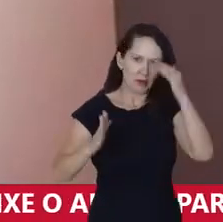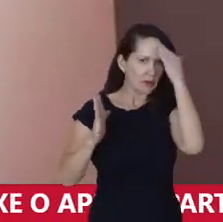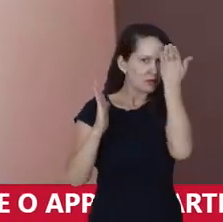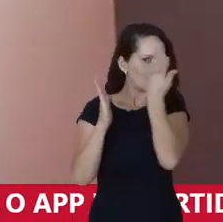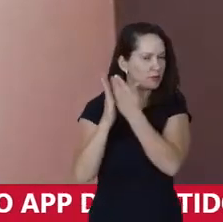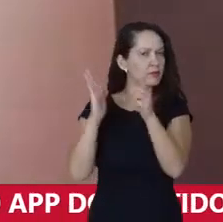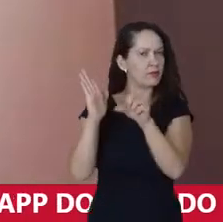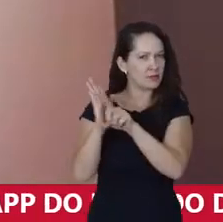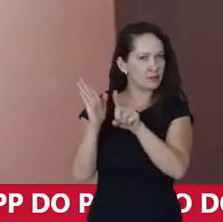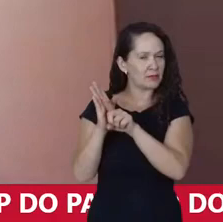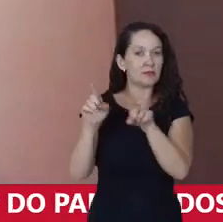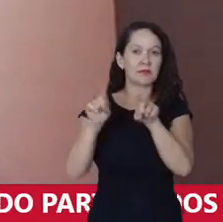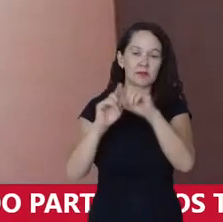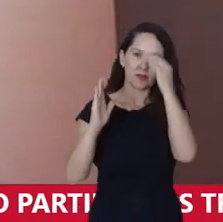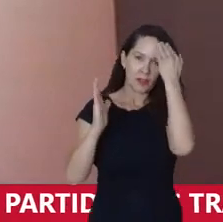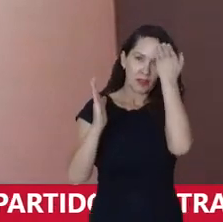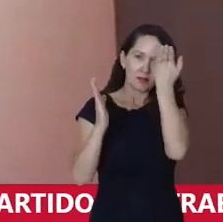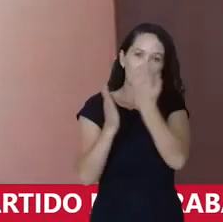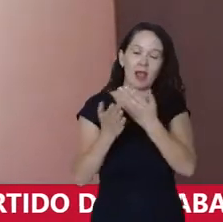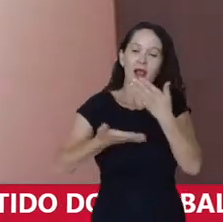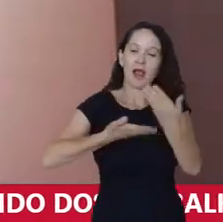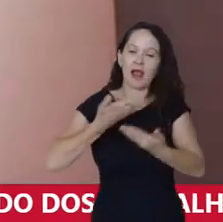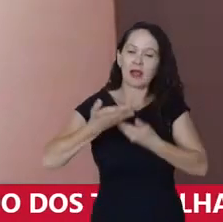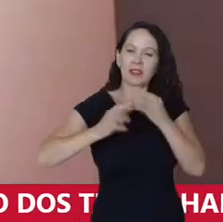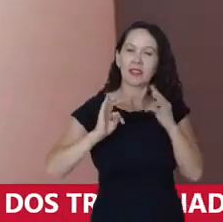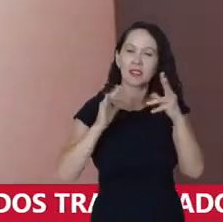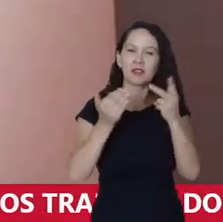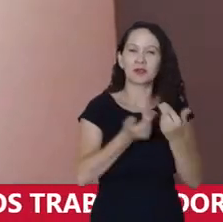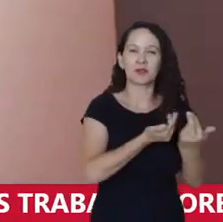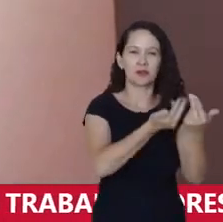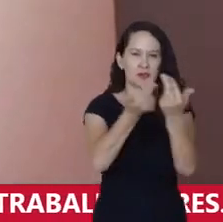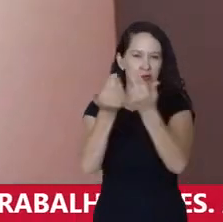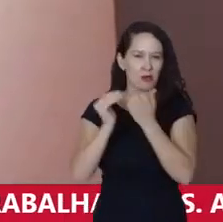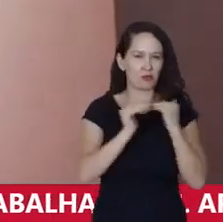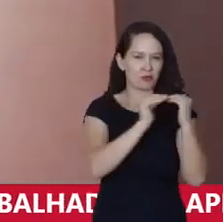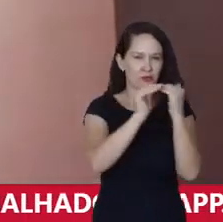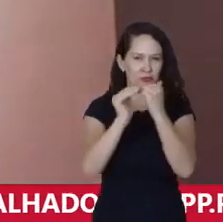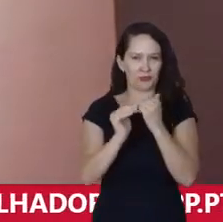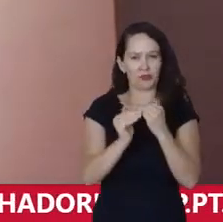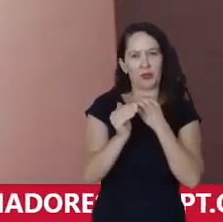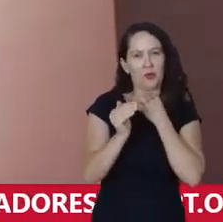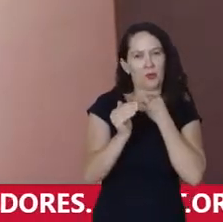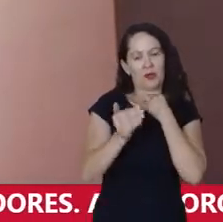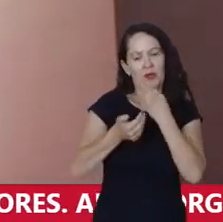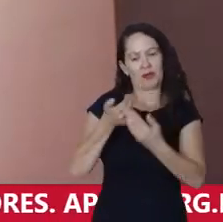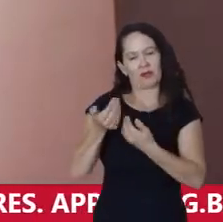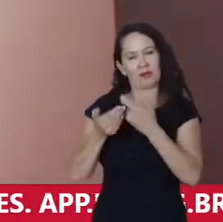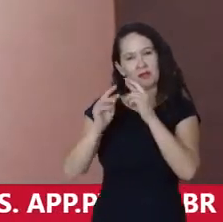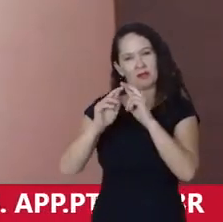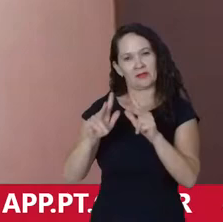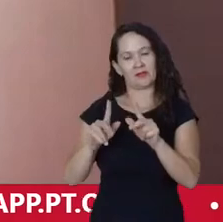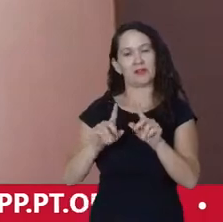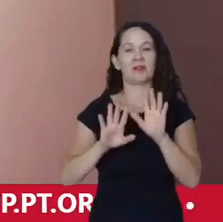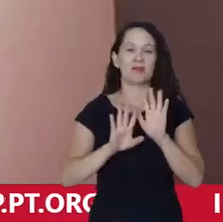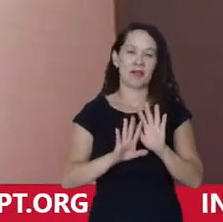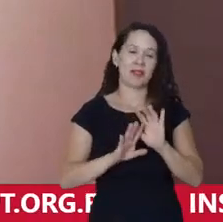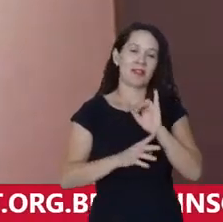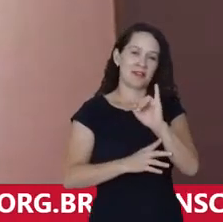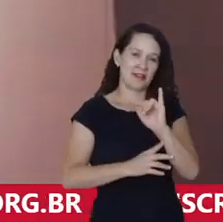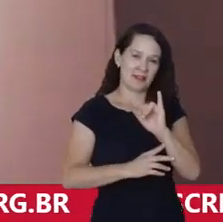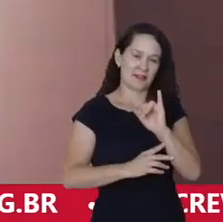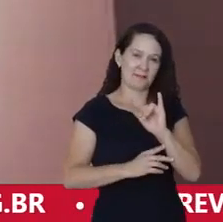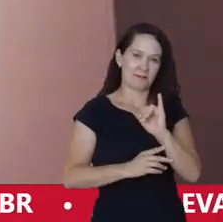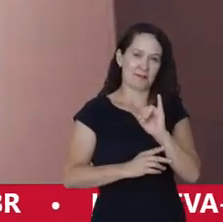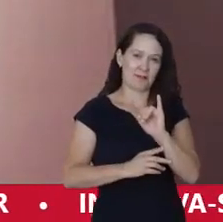legislação e de cumprir, atender a todos da mesma forma, não fazer nenhum tratamento diferente. Ora, além